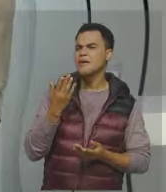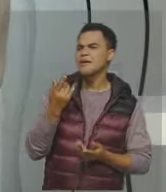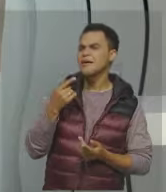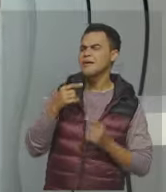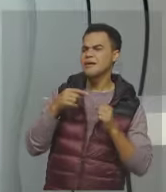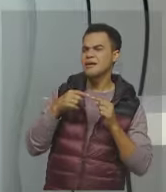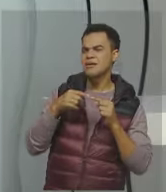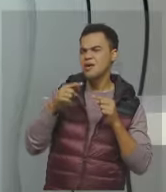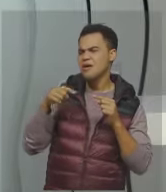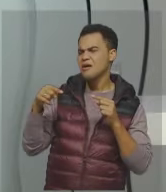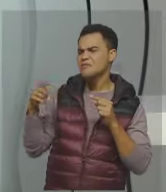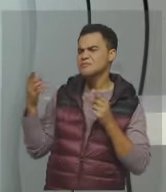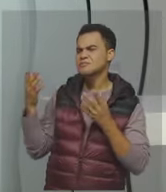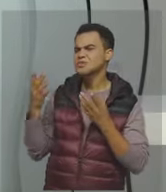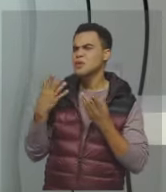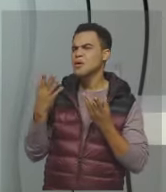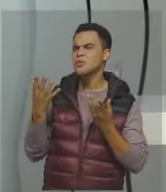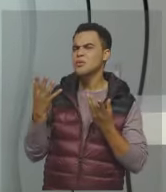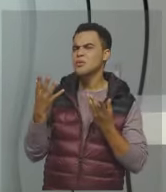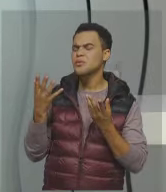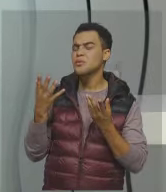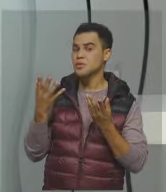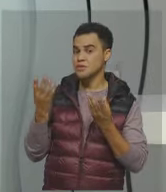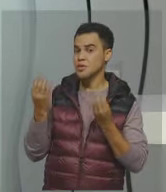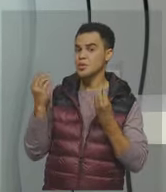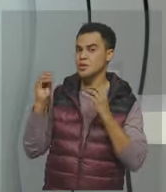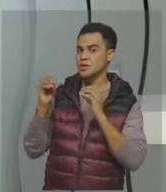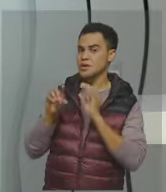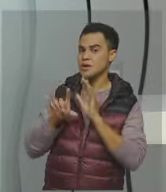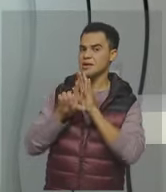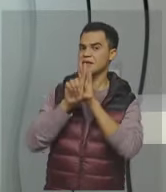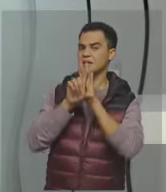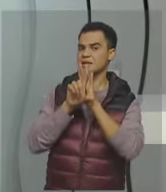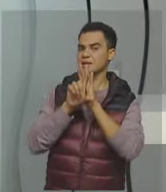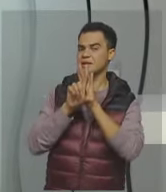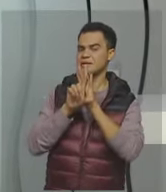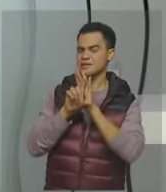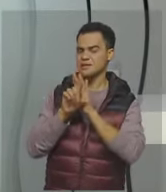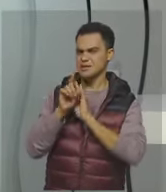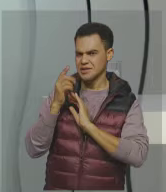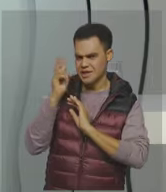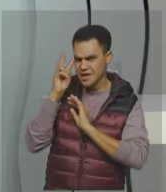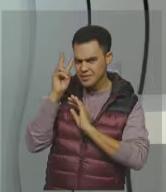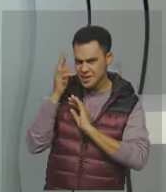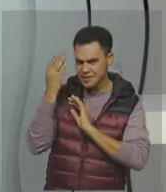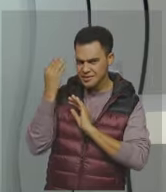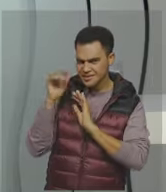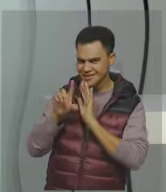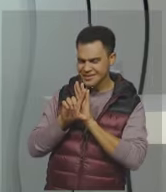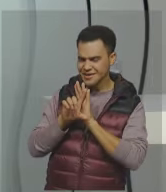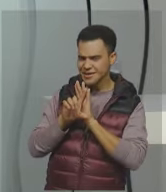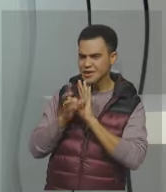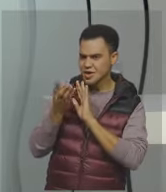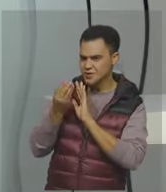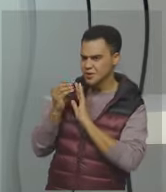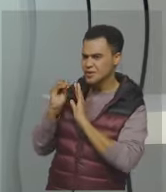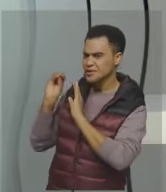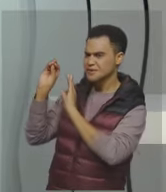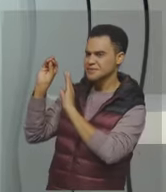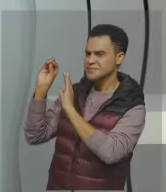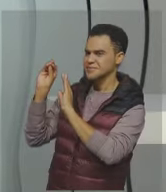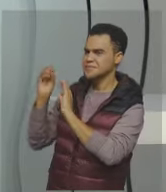Vou aplicar a lei de Ohm aqui para vocês verem. I é igual a U sobre